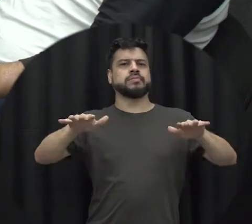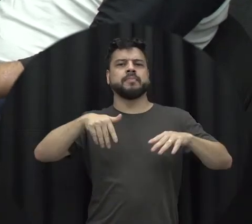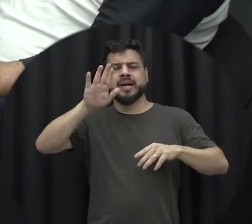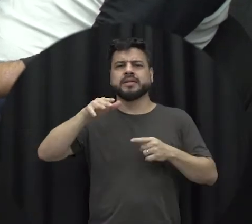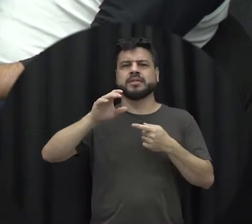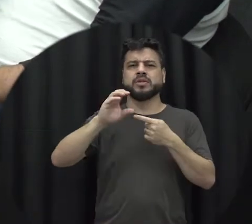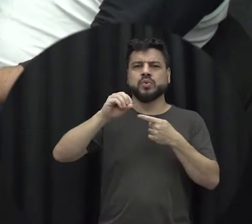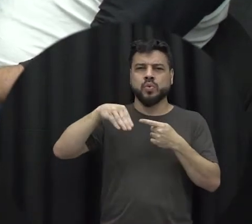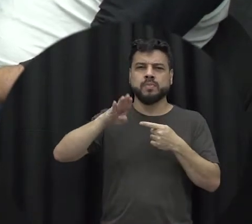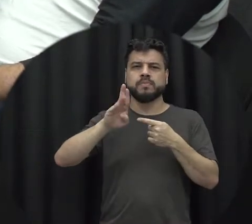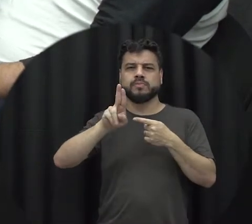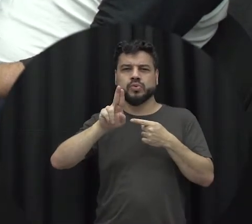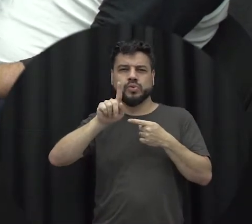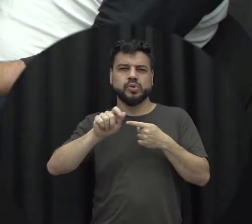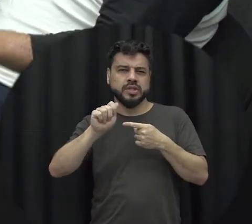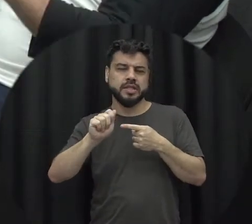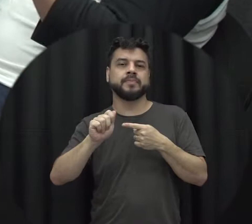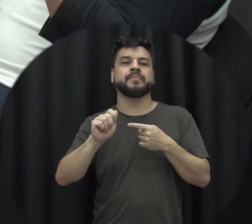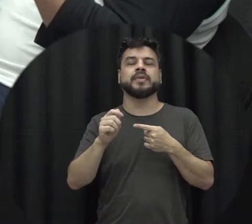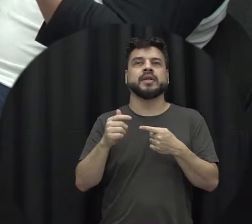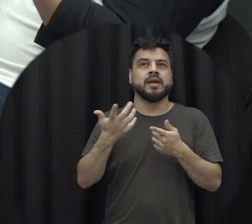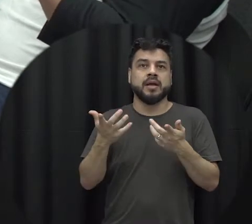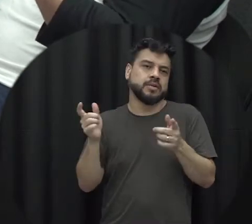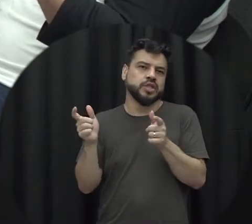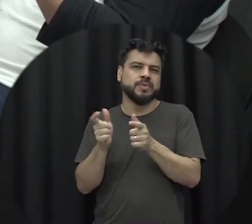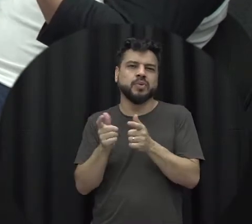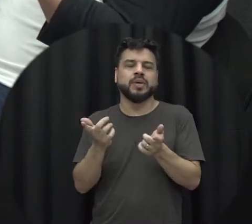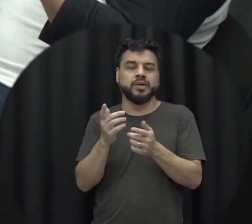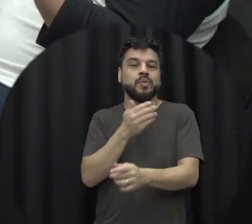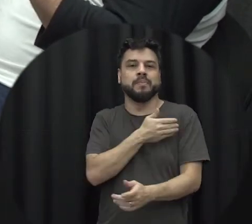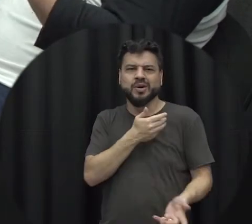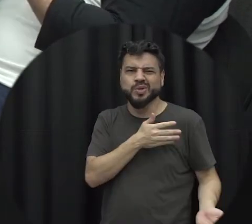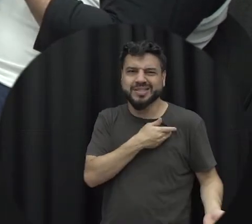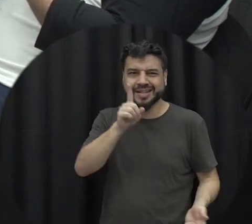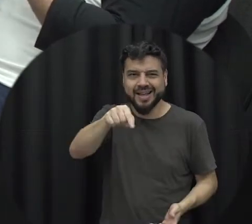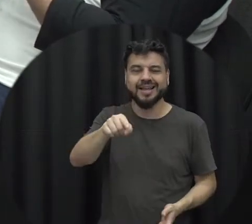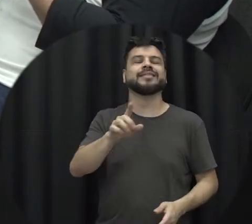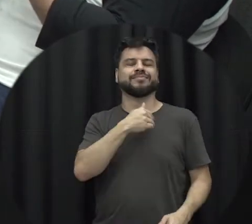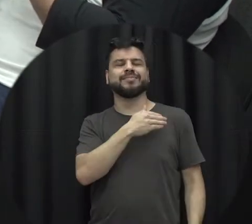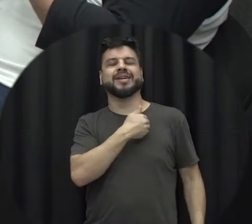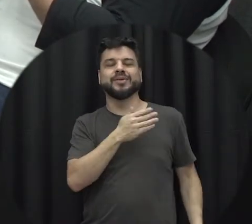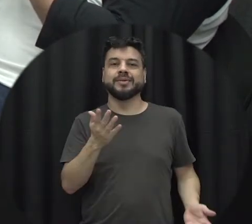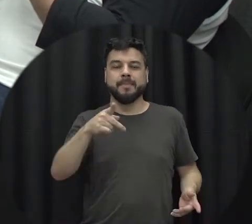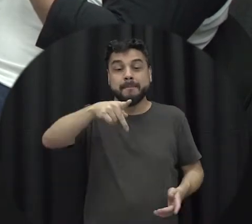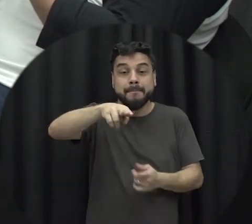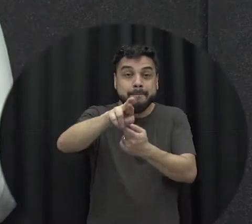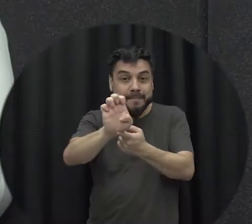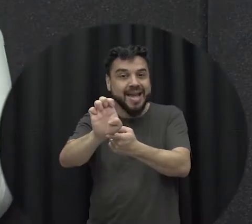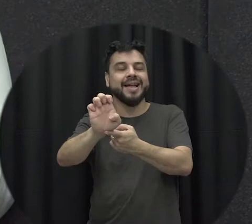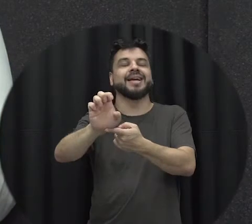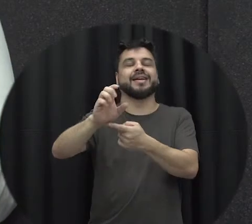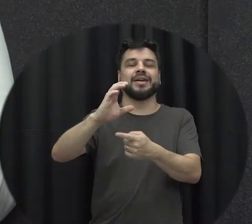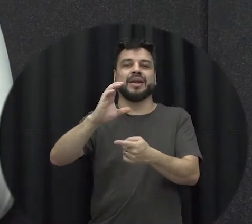outros alimentos, talvez esteja decaindo, assim. Ainda você o acha... preconceito, né? Preconceito, o preconceito aí de...